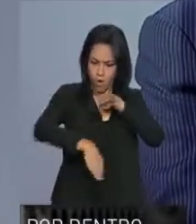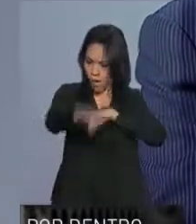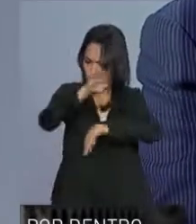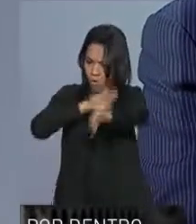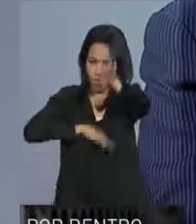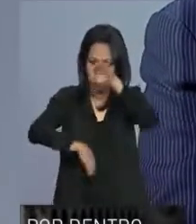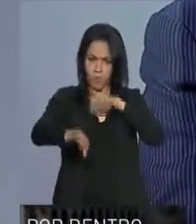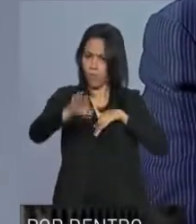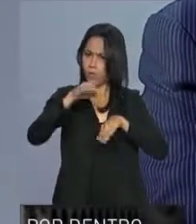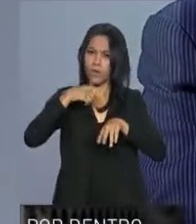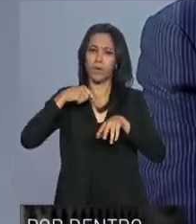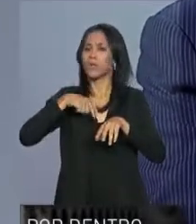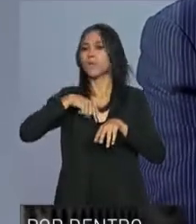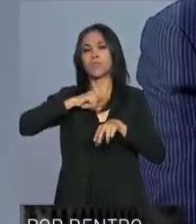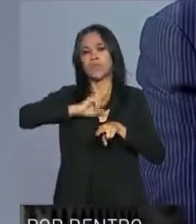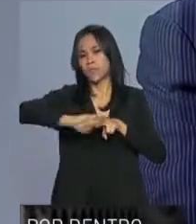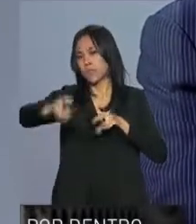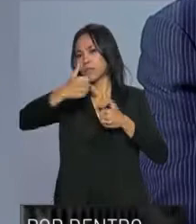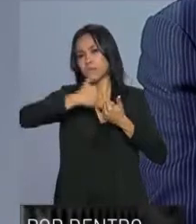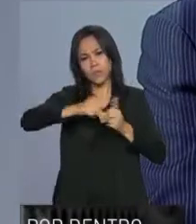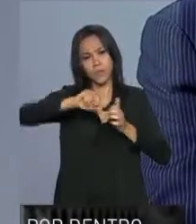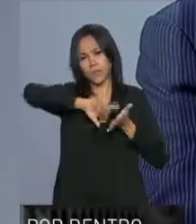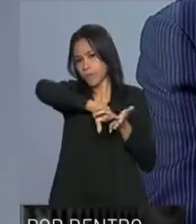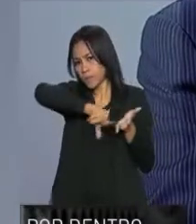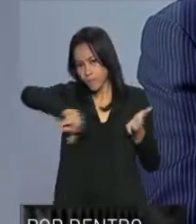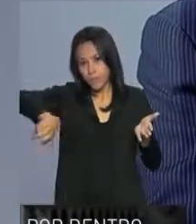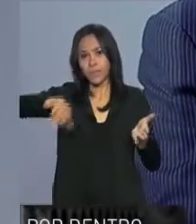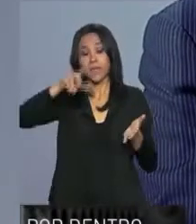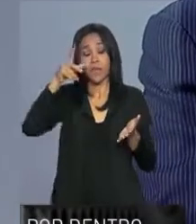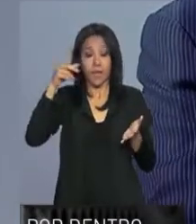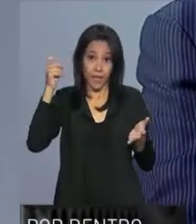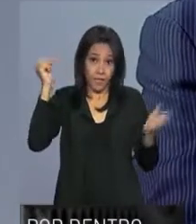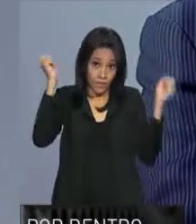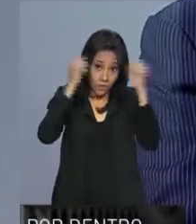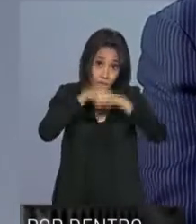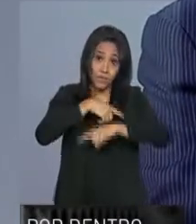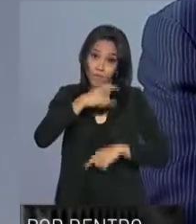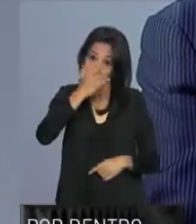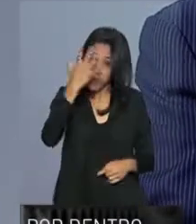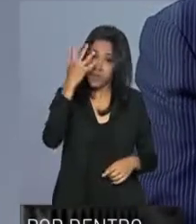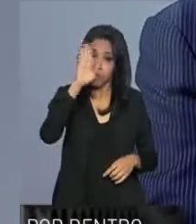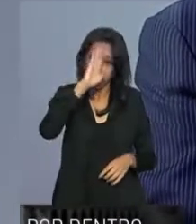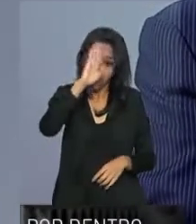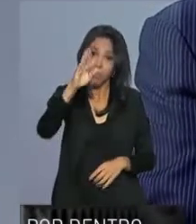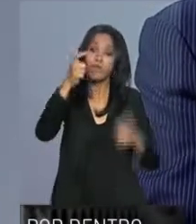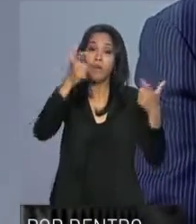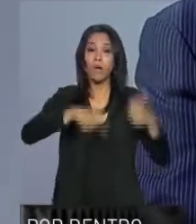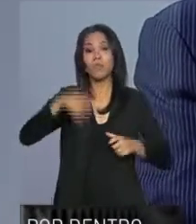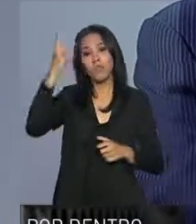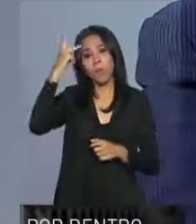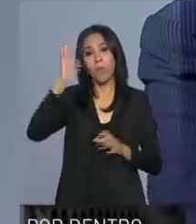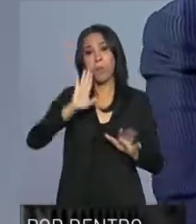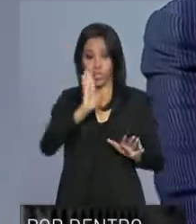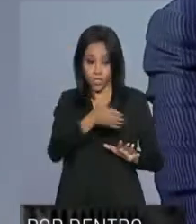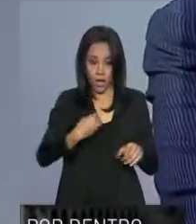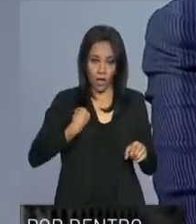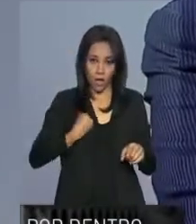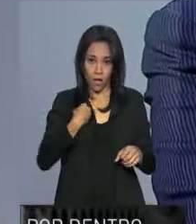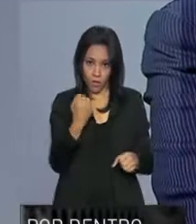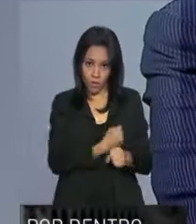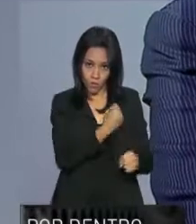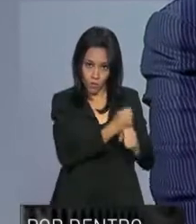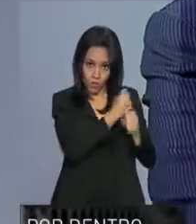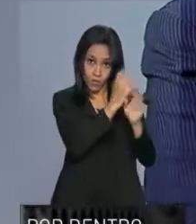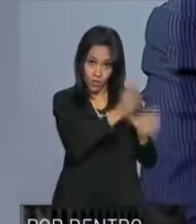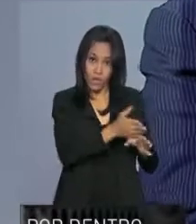inúmeros especialmente em cidades como são paulo mas nós estamos retomando e buscando concluir as obras existentes o rio de janeiro